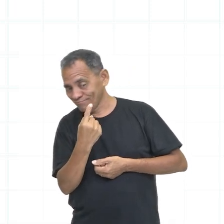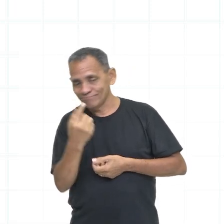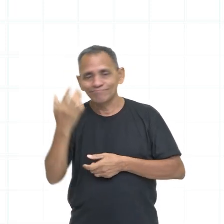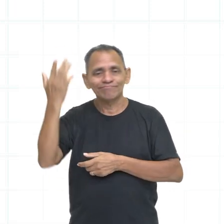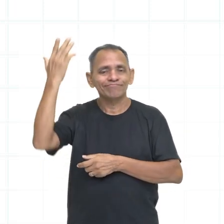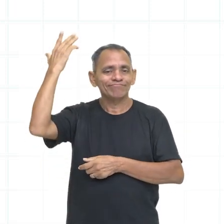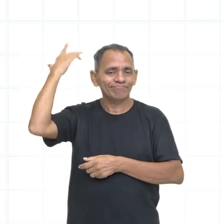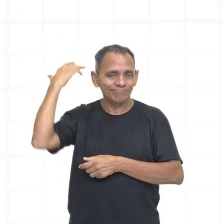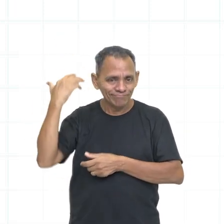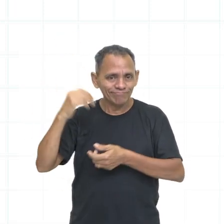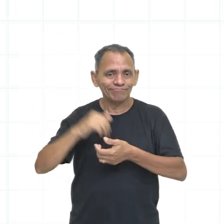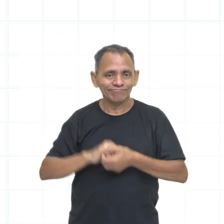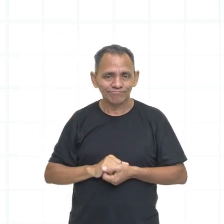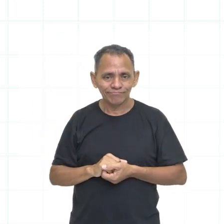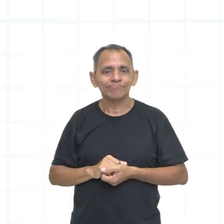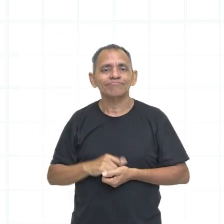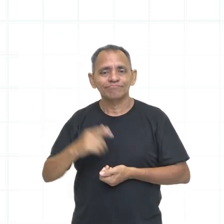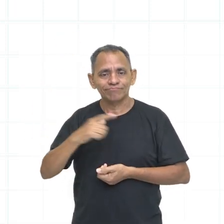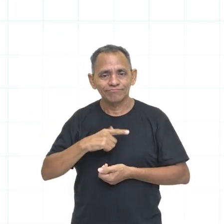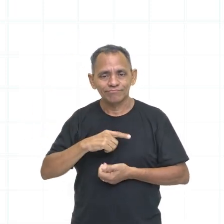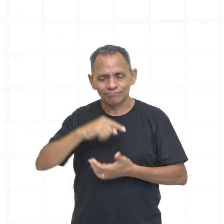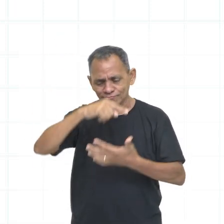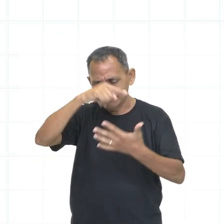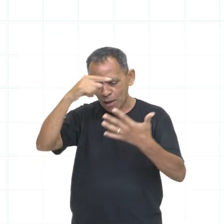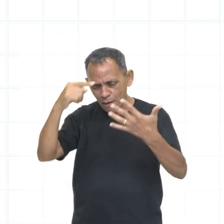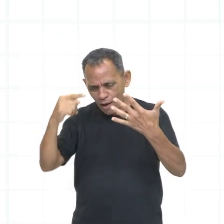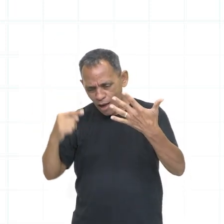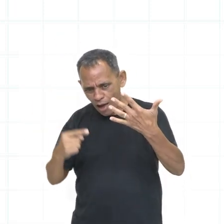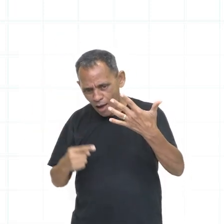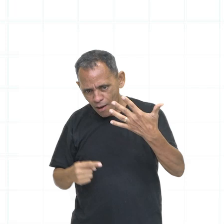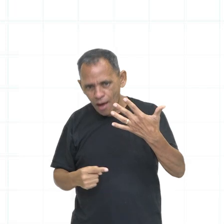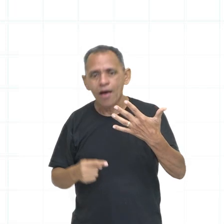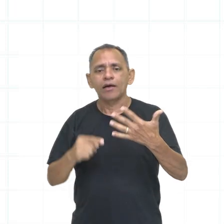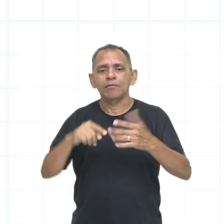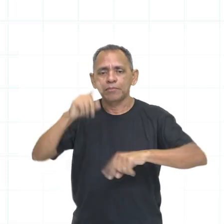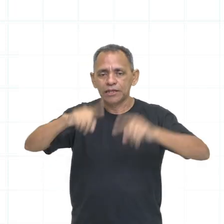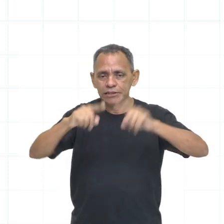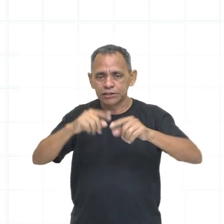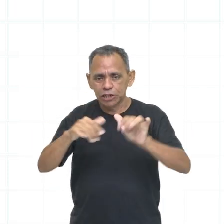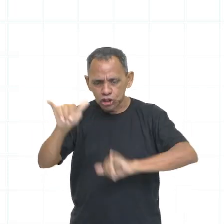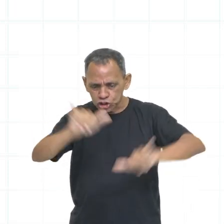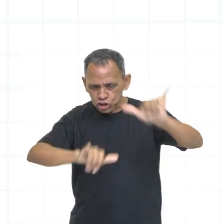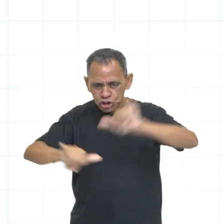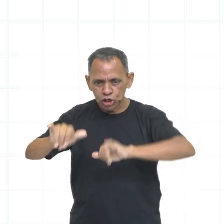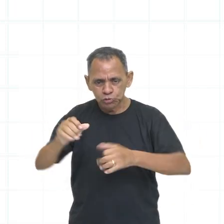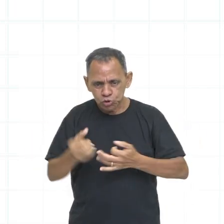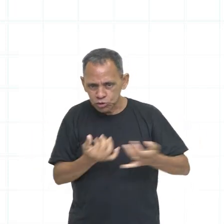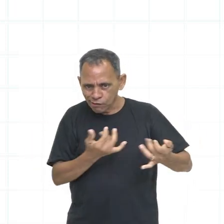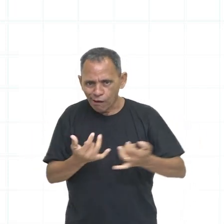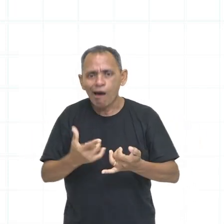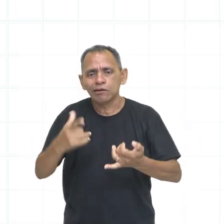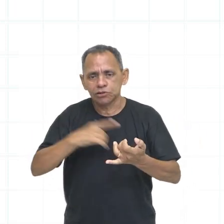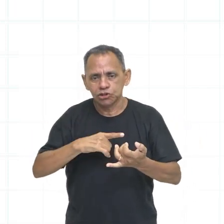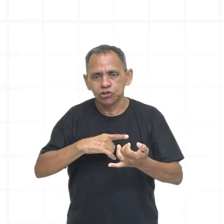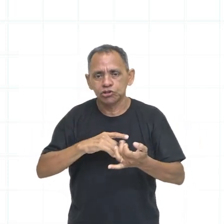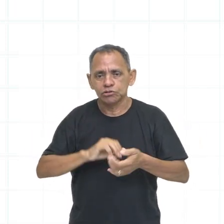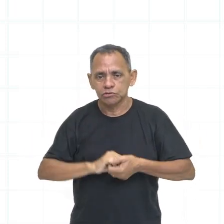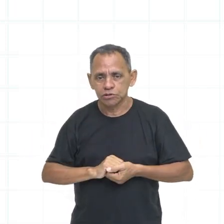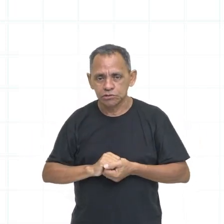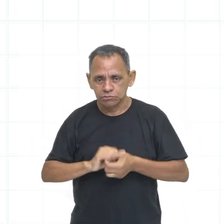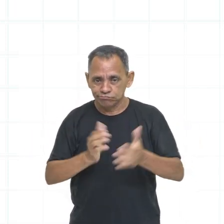a presença de amônia, de hidrogênio, de metano, né? Que são esses gases aí presentes.